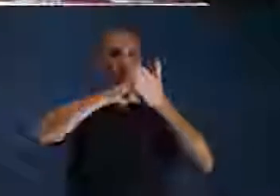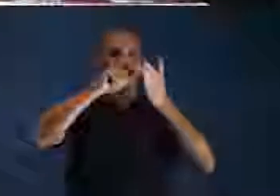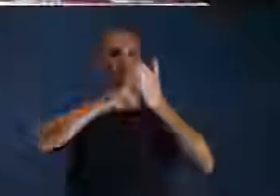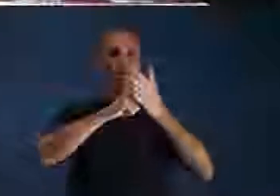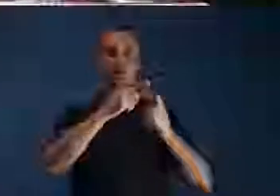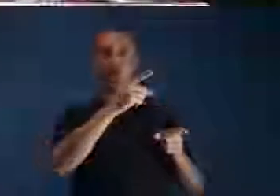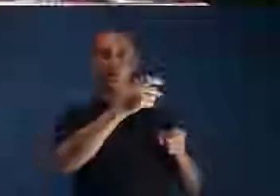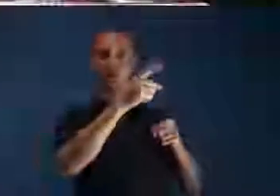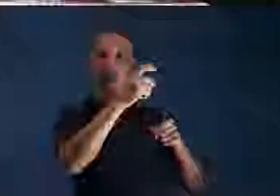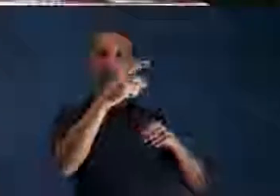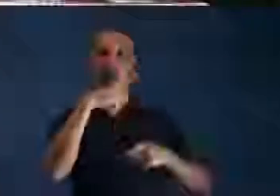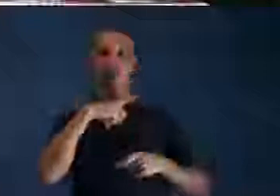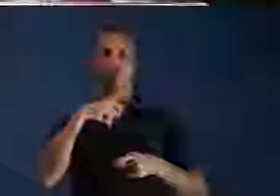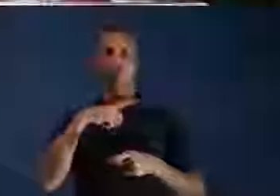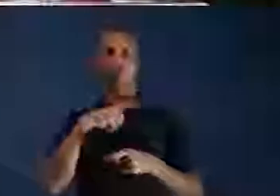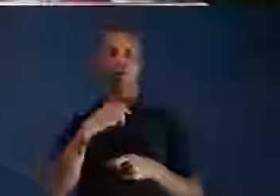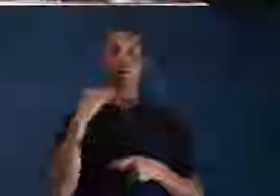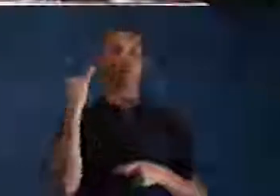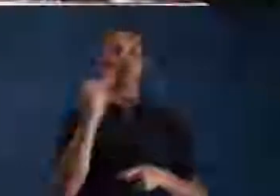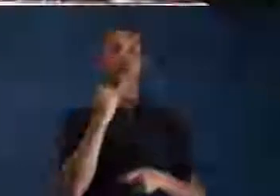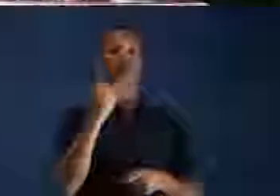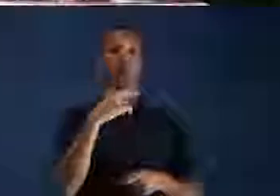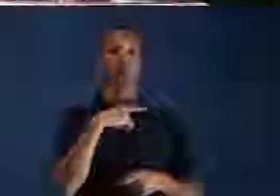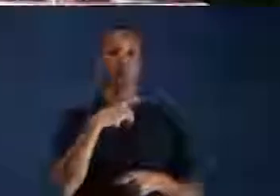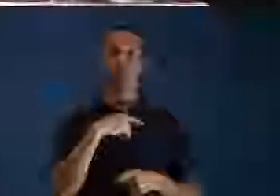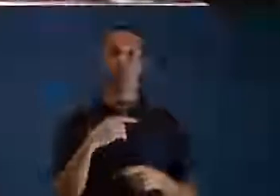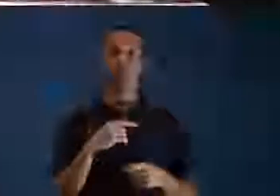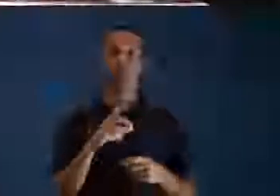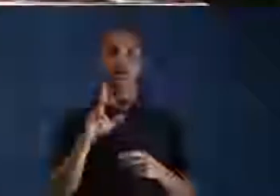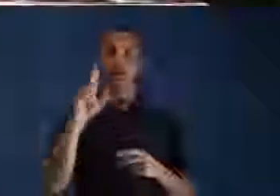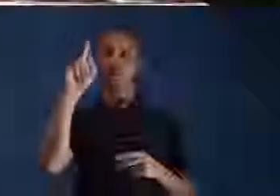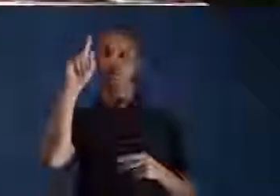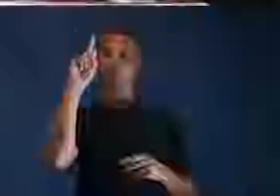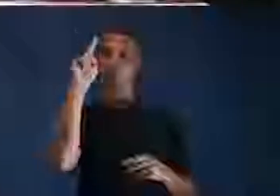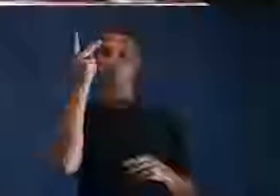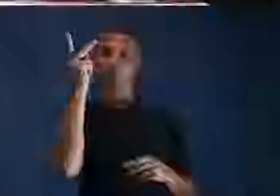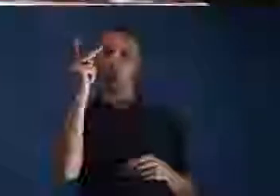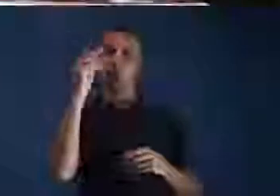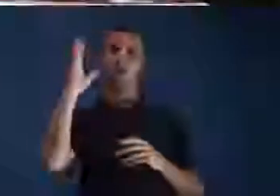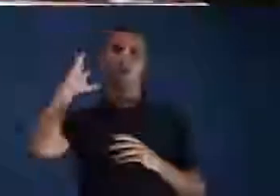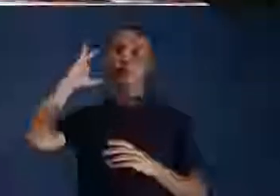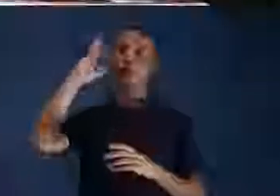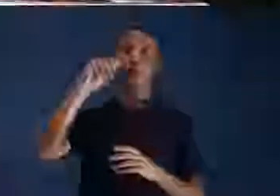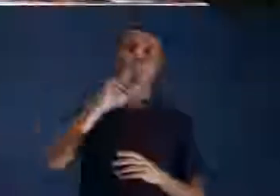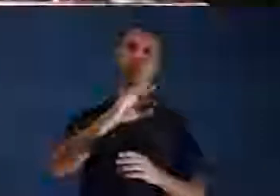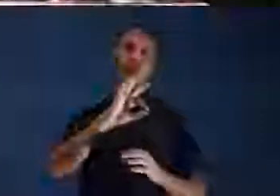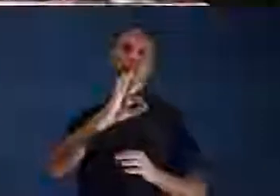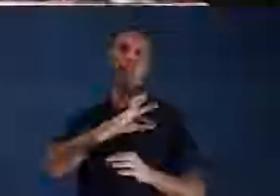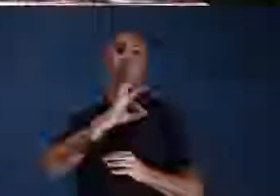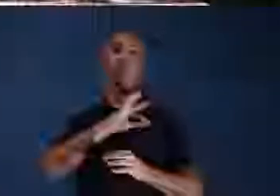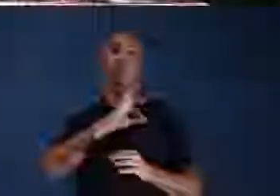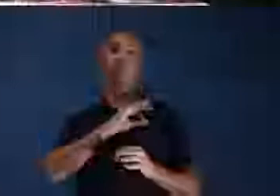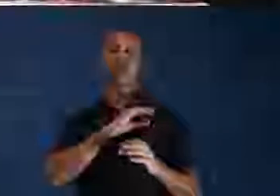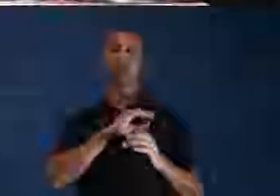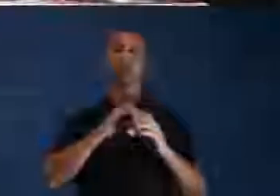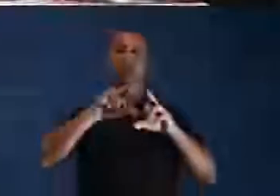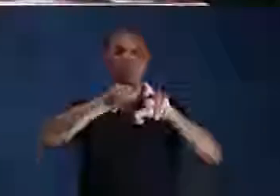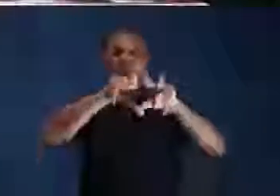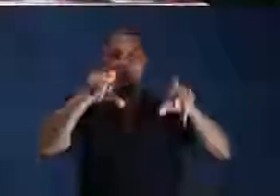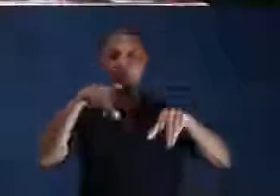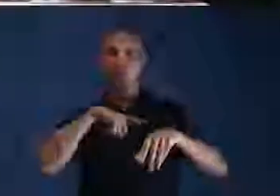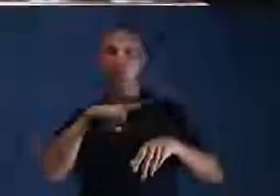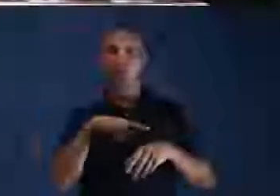em todas as suas vertentes, da história policial clássica ao hard-boiled e ao noir, expõe, de forma